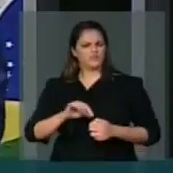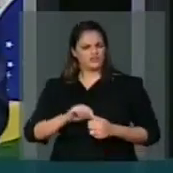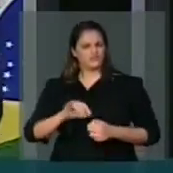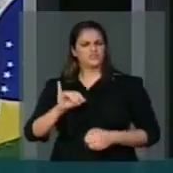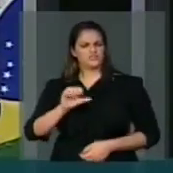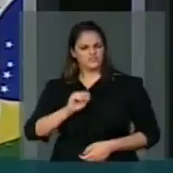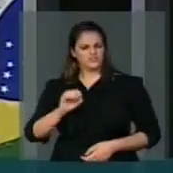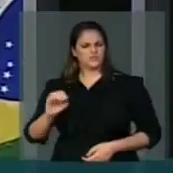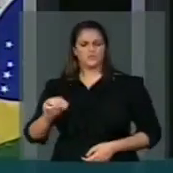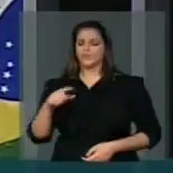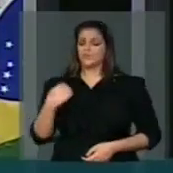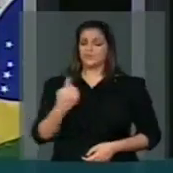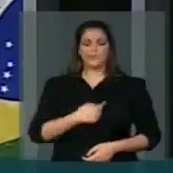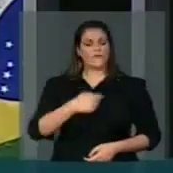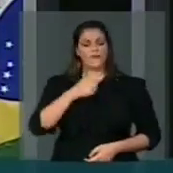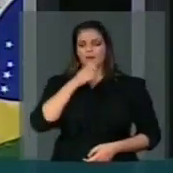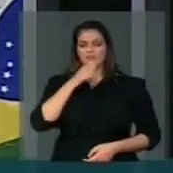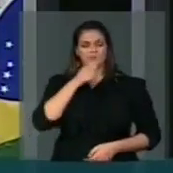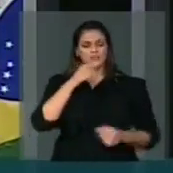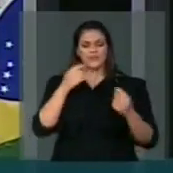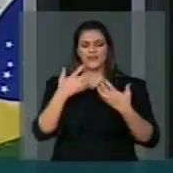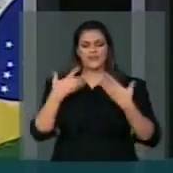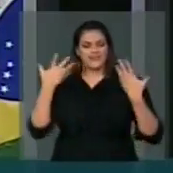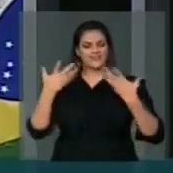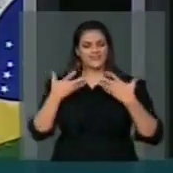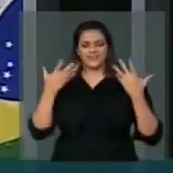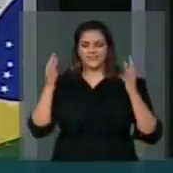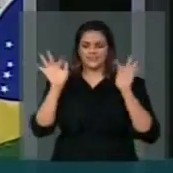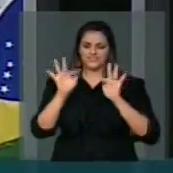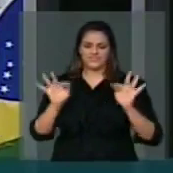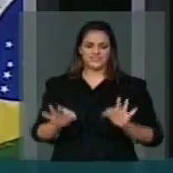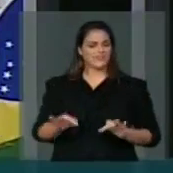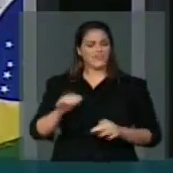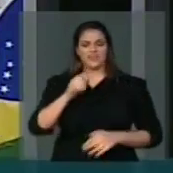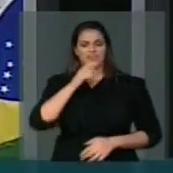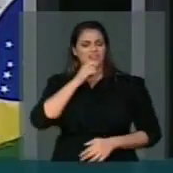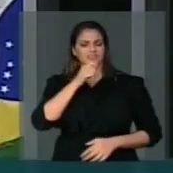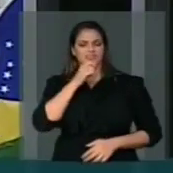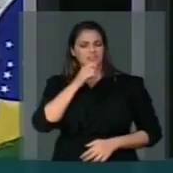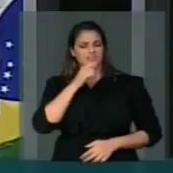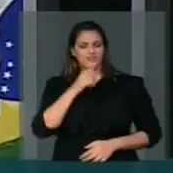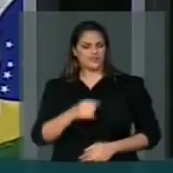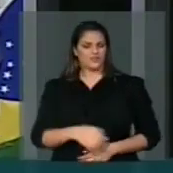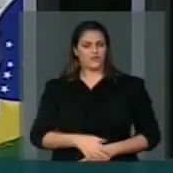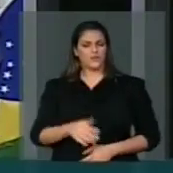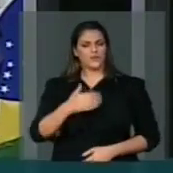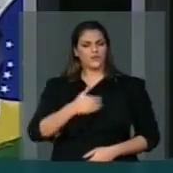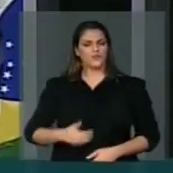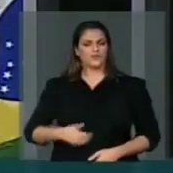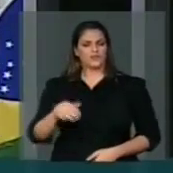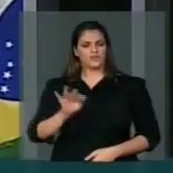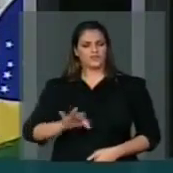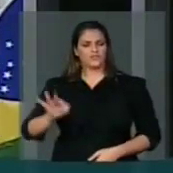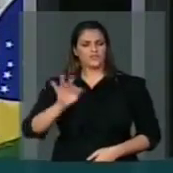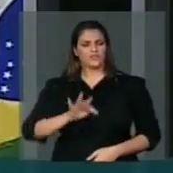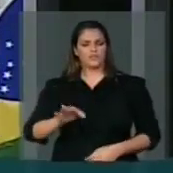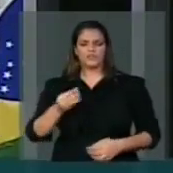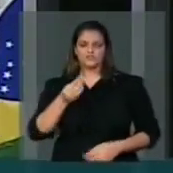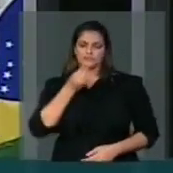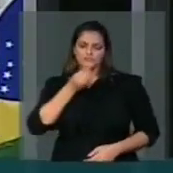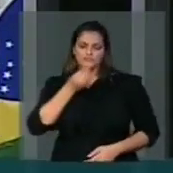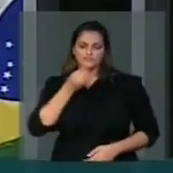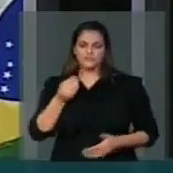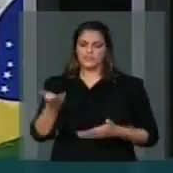a felicidade de receber do governo federal o